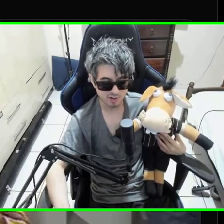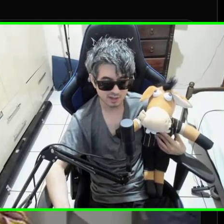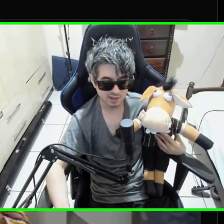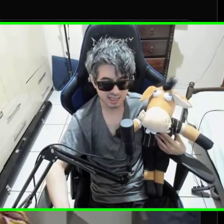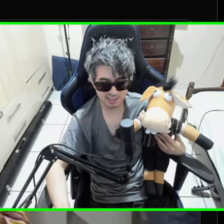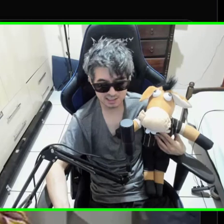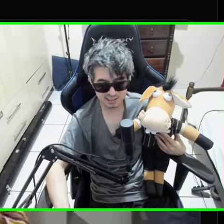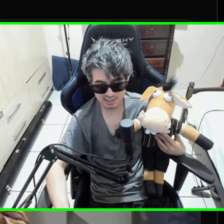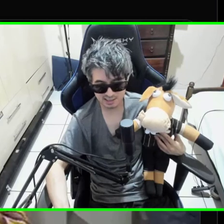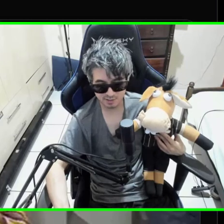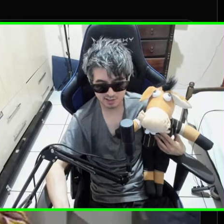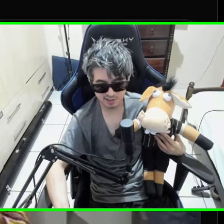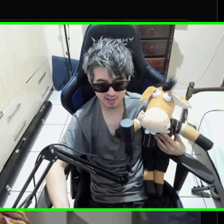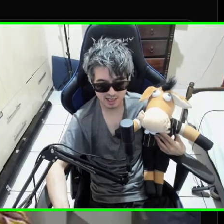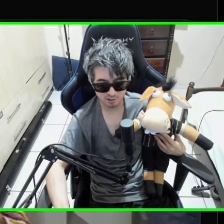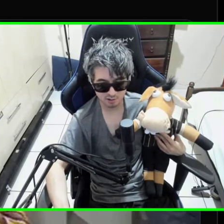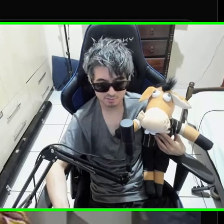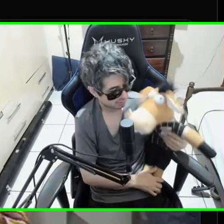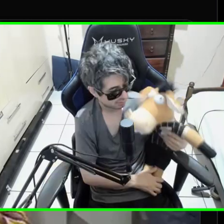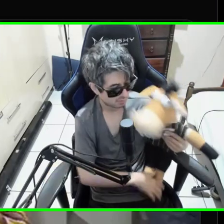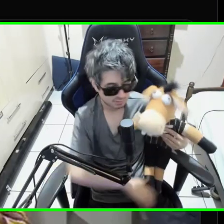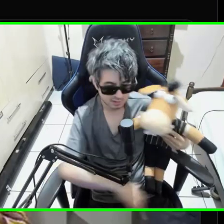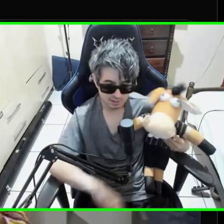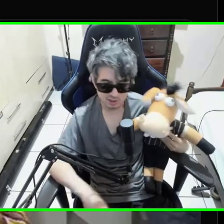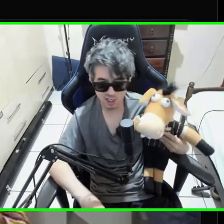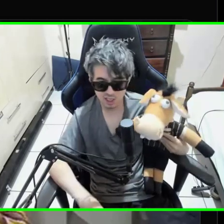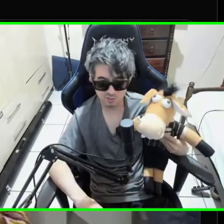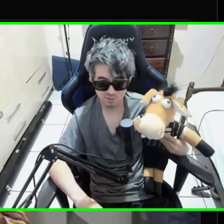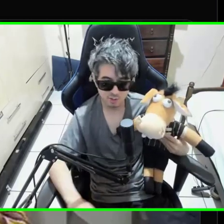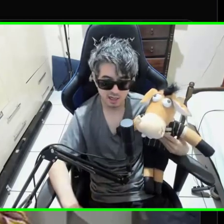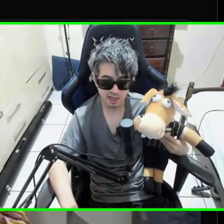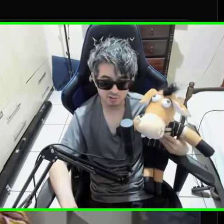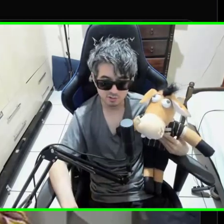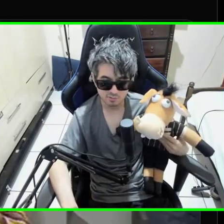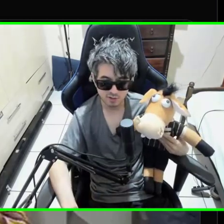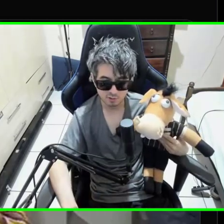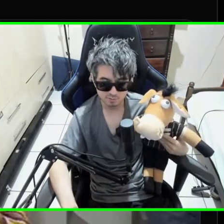pessoal. Qualquer novidade, a gente traz aqui para vocês no canal. Muito obrigado. Sim, muito obrigado. Valeu.